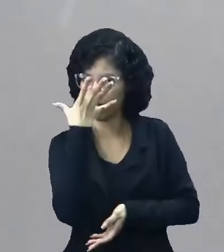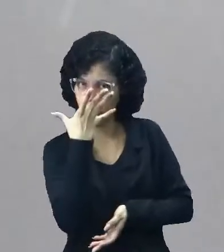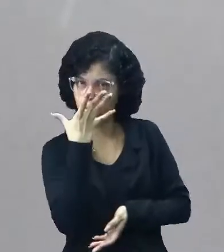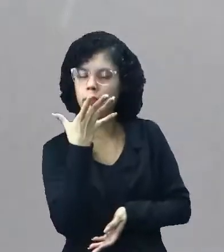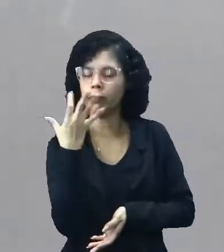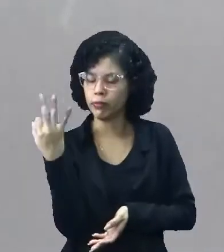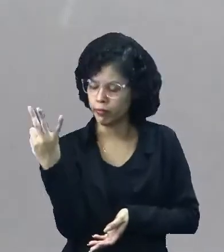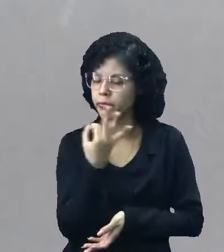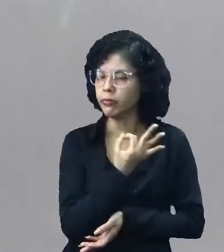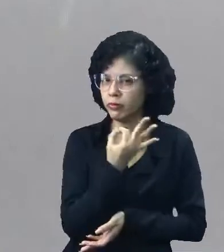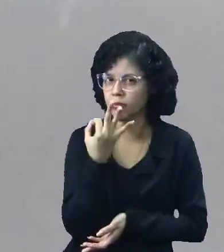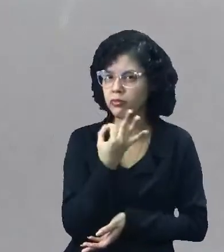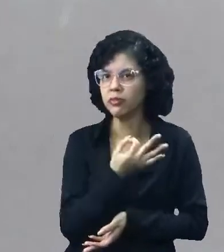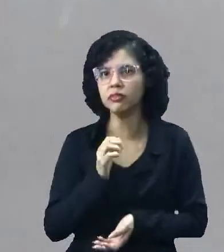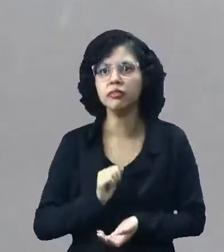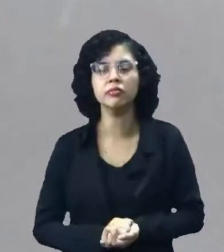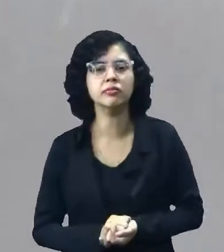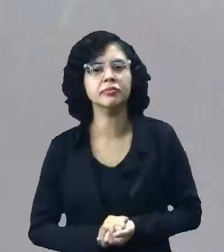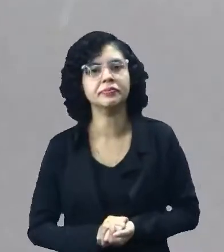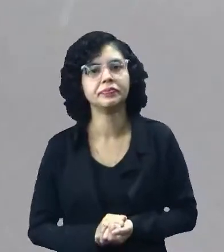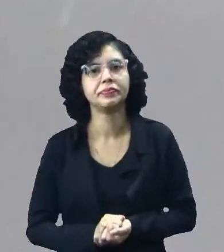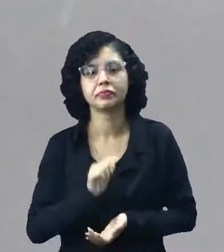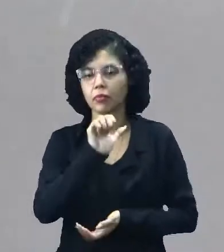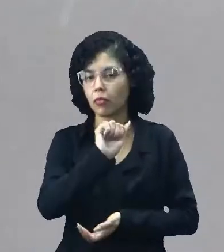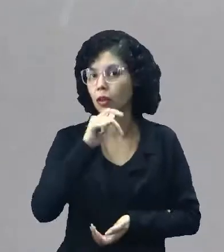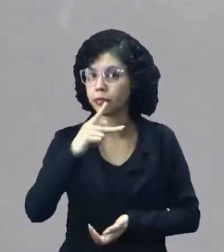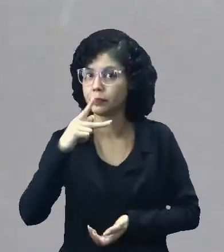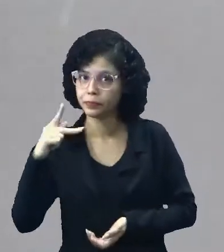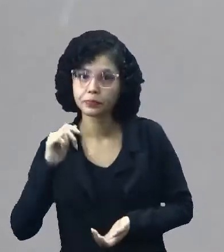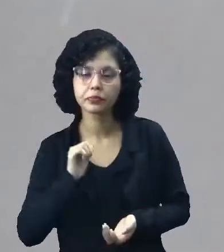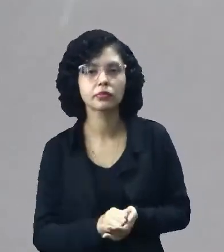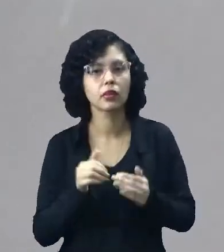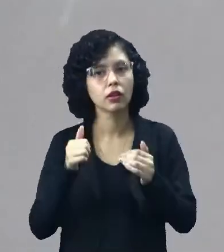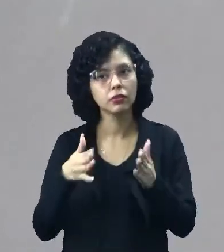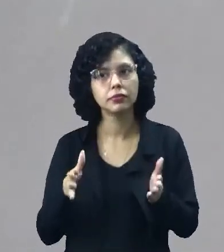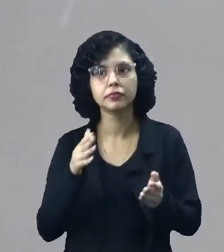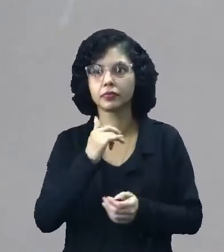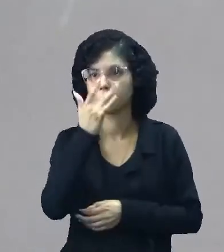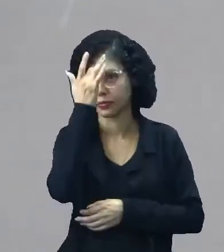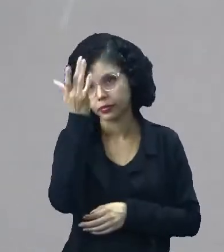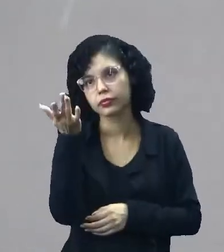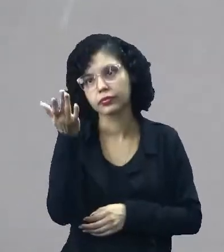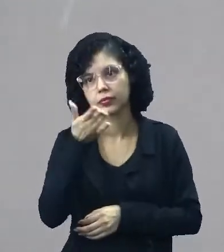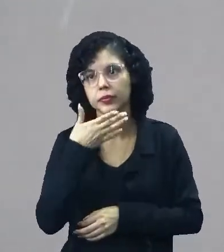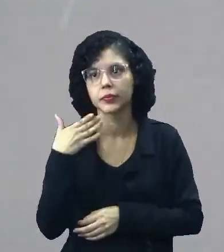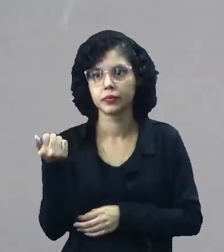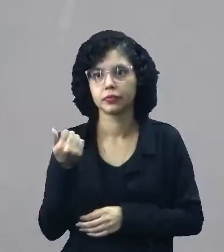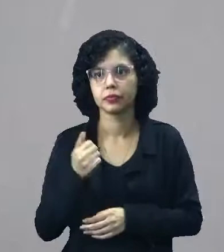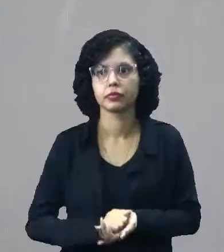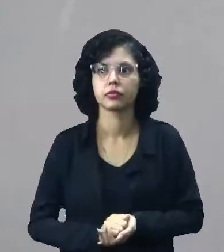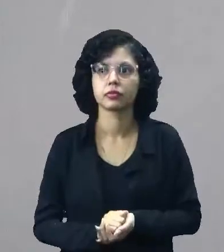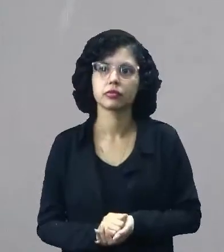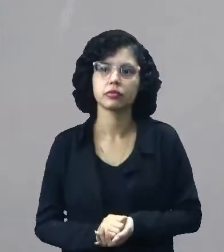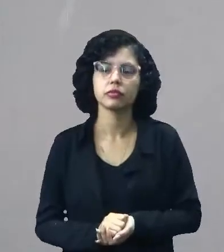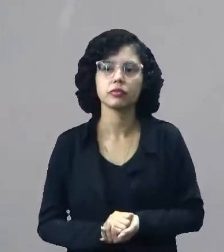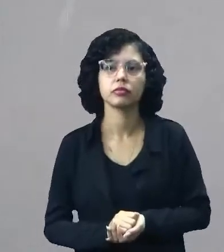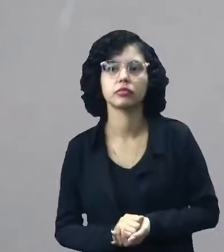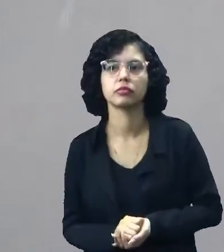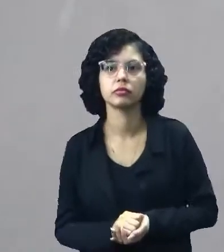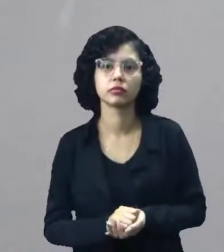alta definição, né, aplicativos que se abrem, né, de forma mais prática, né, que você consuma,